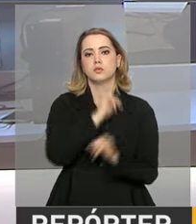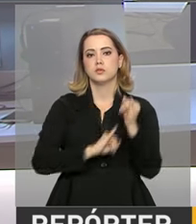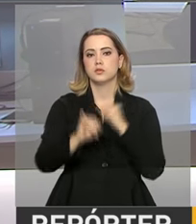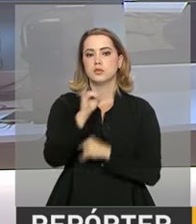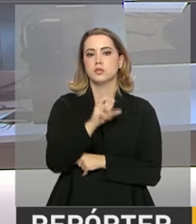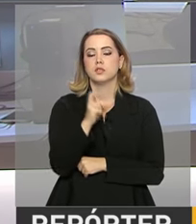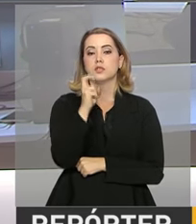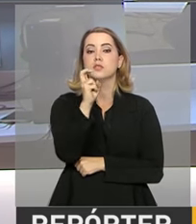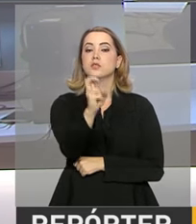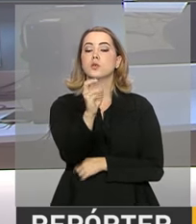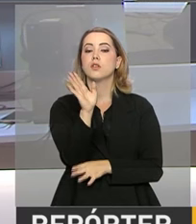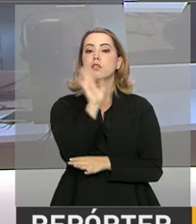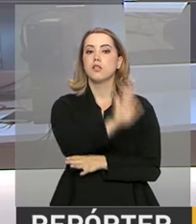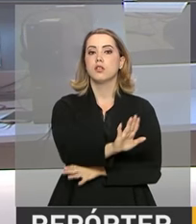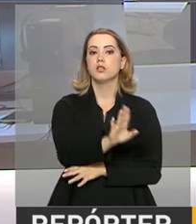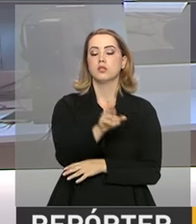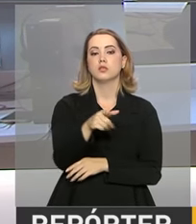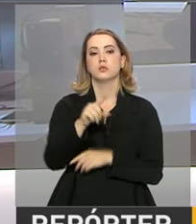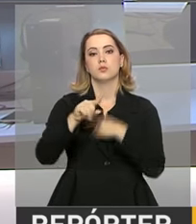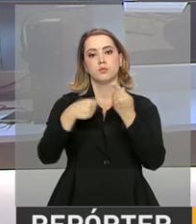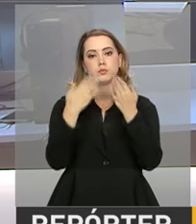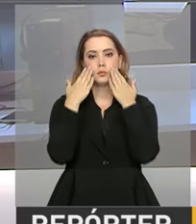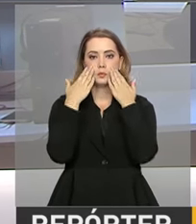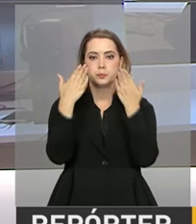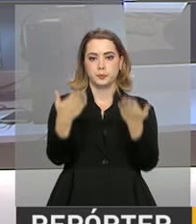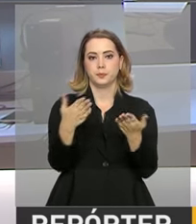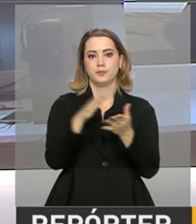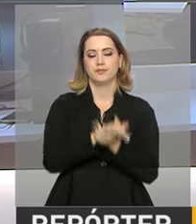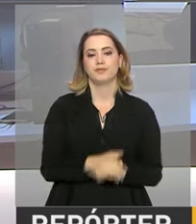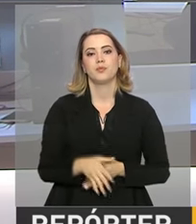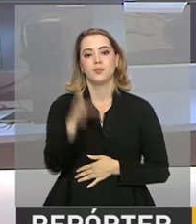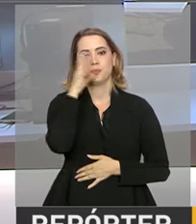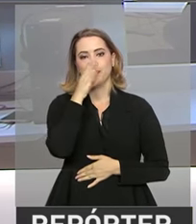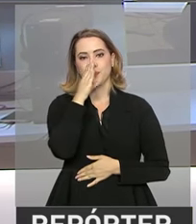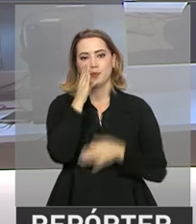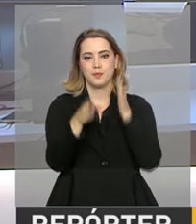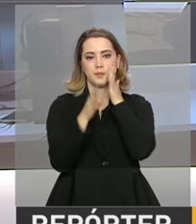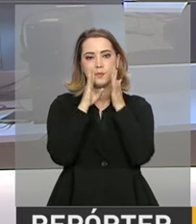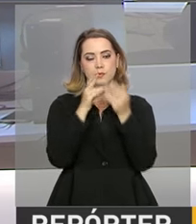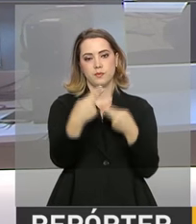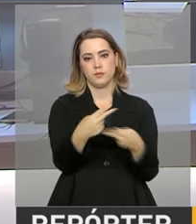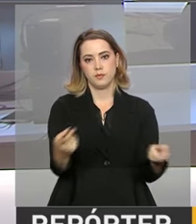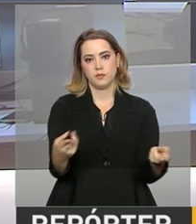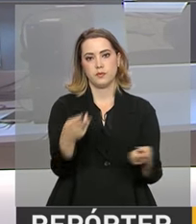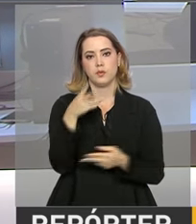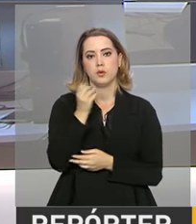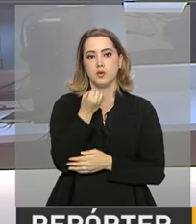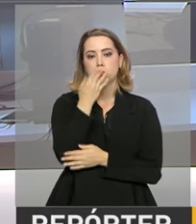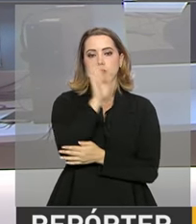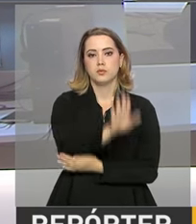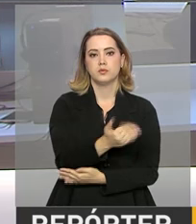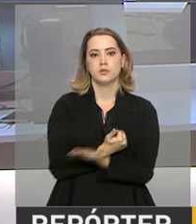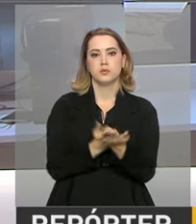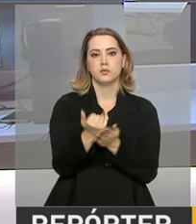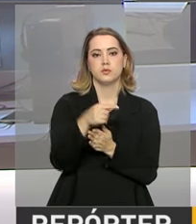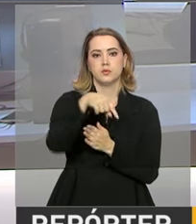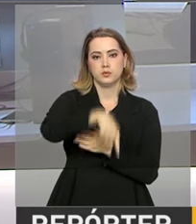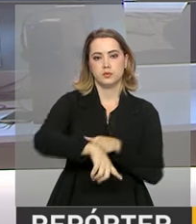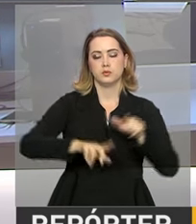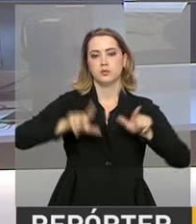outras informações ou às 5 da tarde na nossa próxima edição. Acompanhe também as novidades em nossas redes sociais. Uma boa tarde para